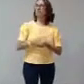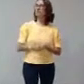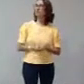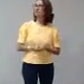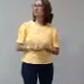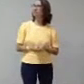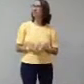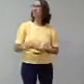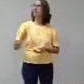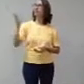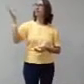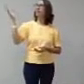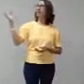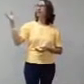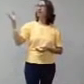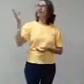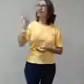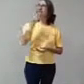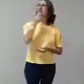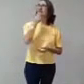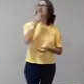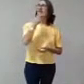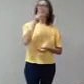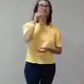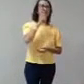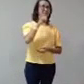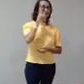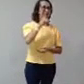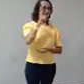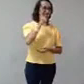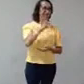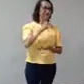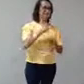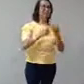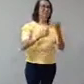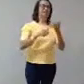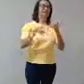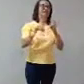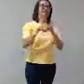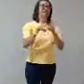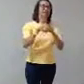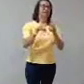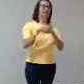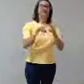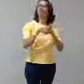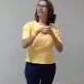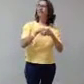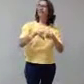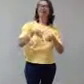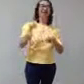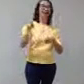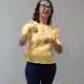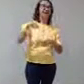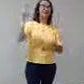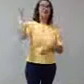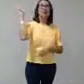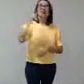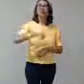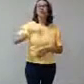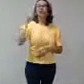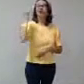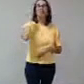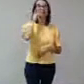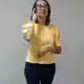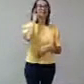Esther Bianco nem fazia ideia de que eu podia fazer essa correlação da obra dela